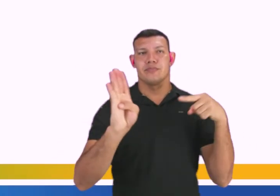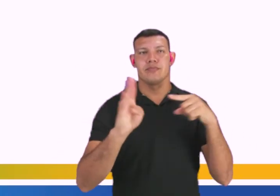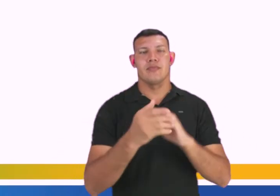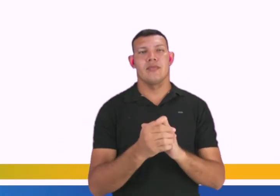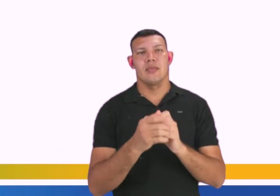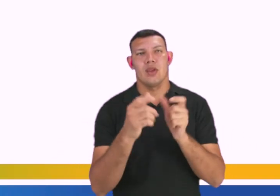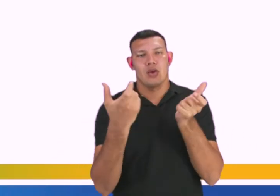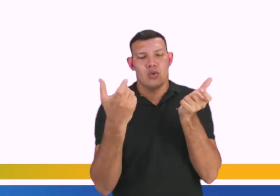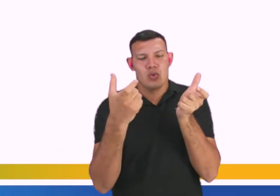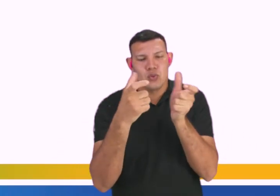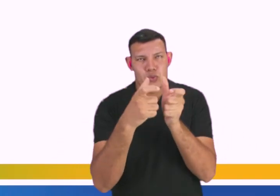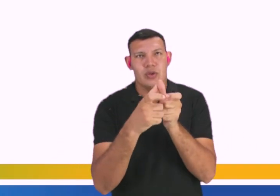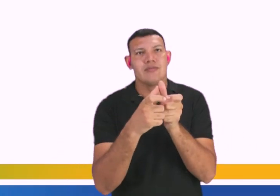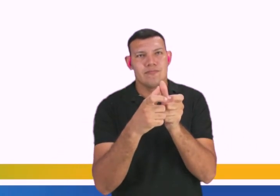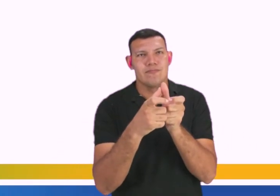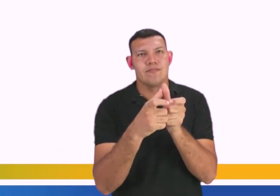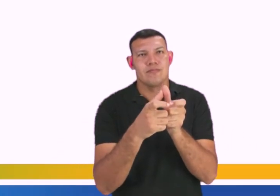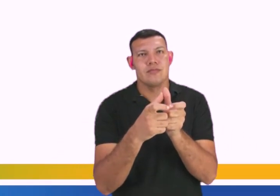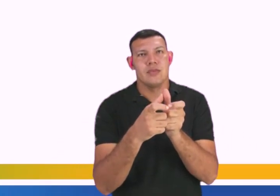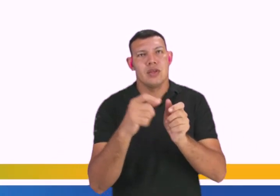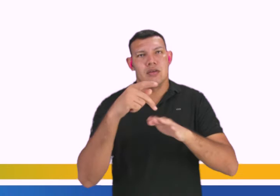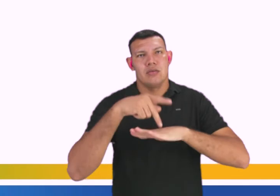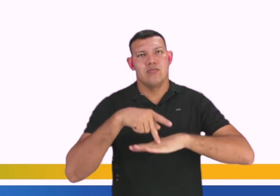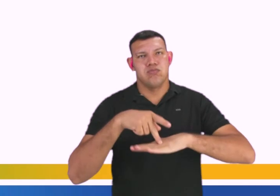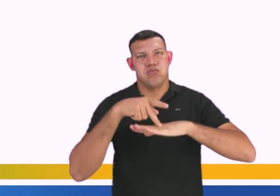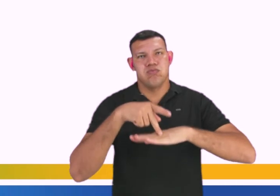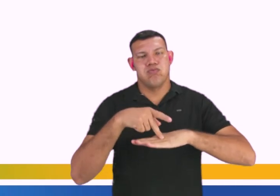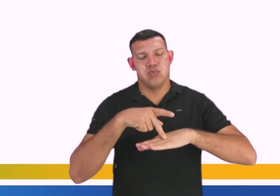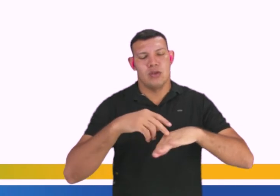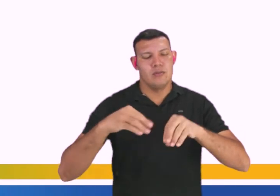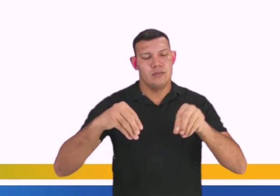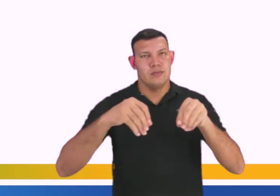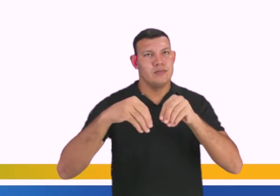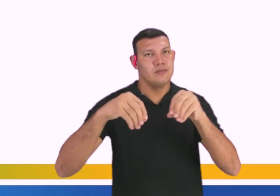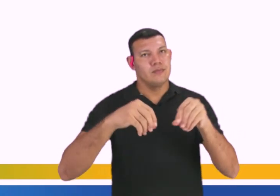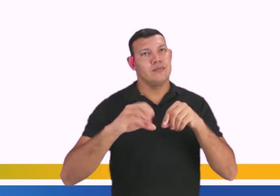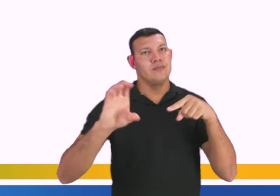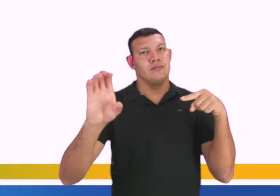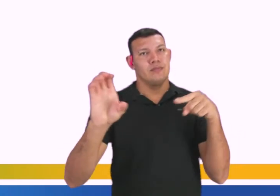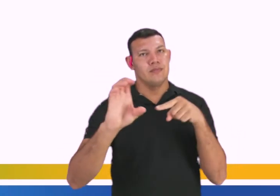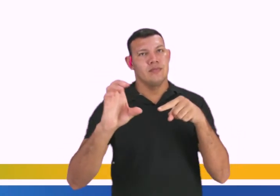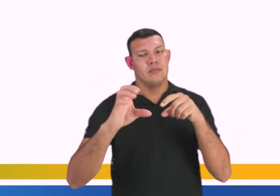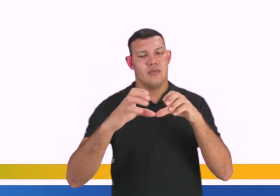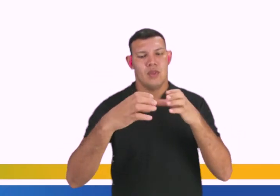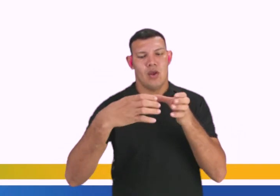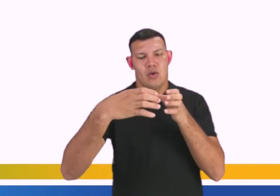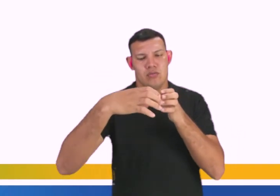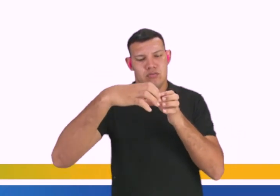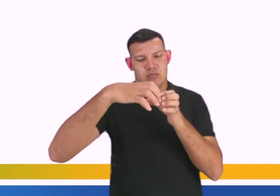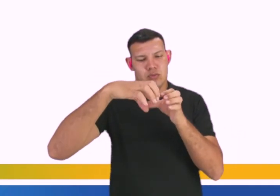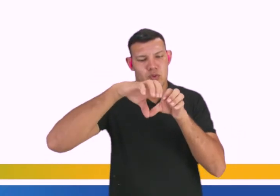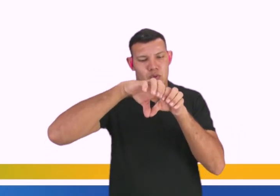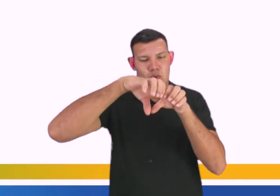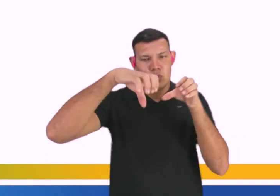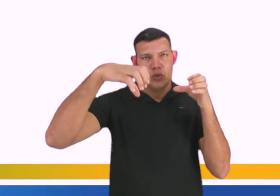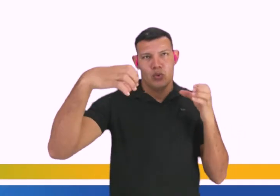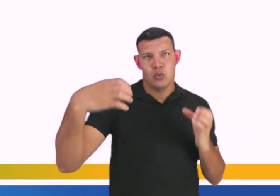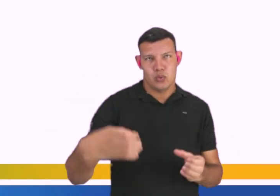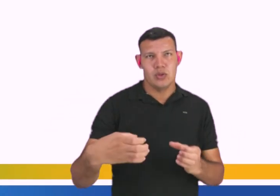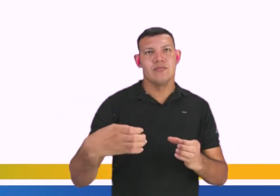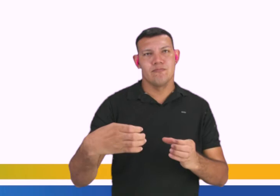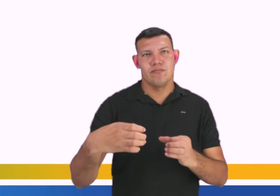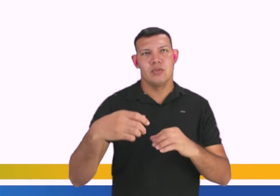Serão estreitos, reduzindo a pressão sobre o solo? C. Largos, aumentando a pressão sobre o